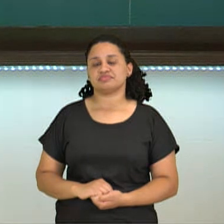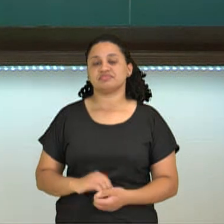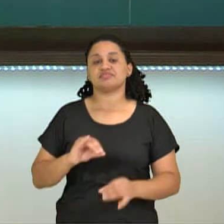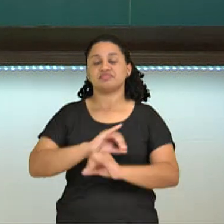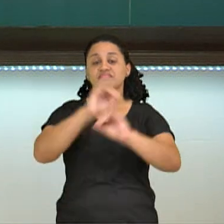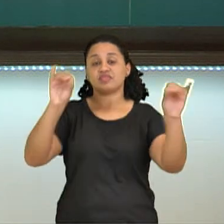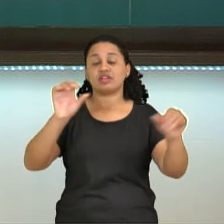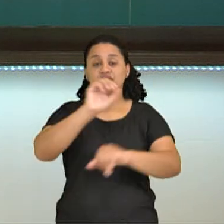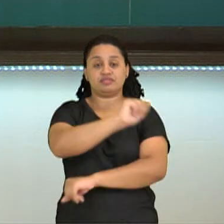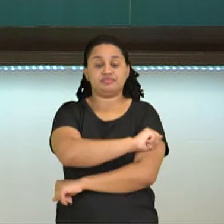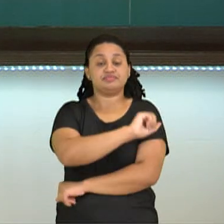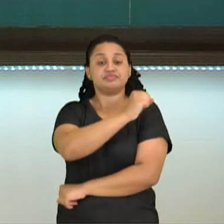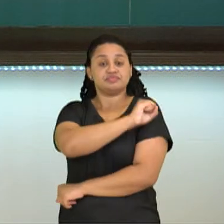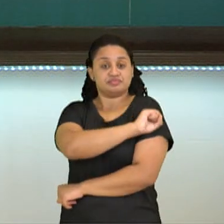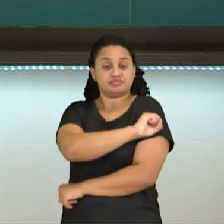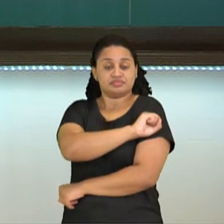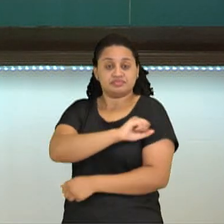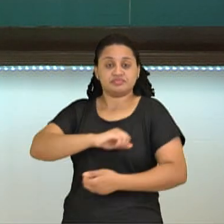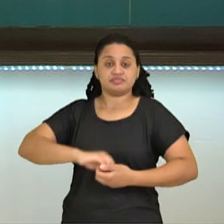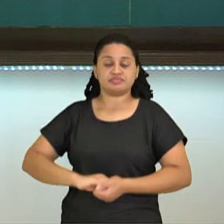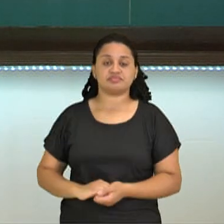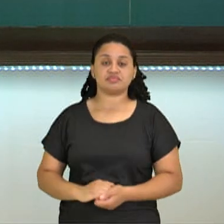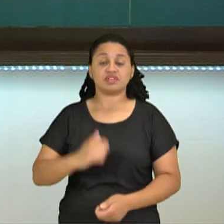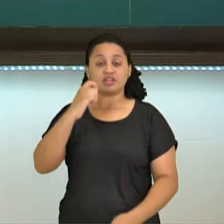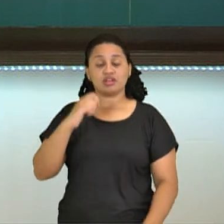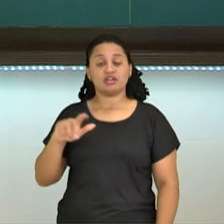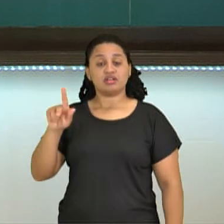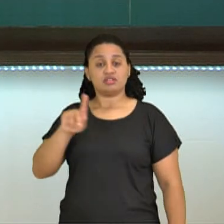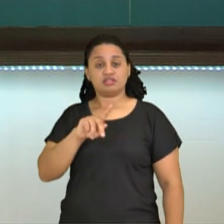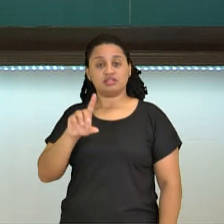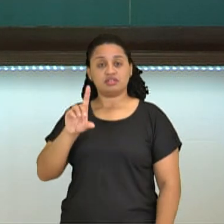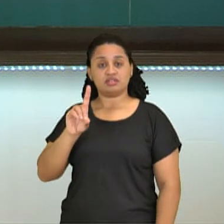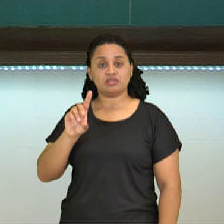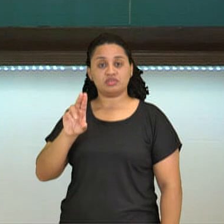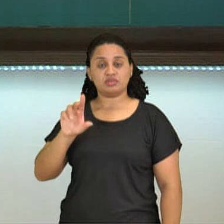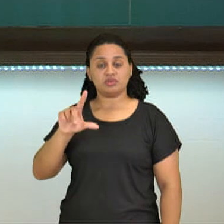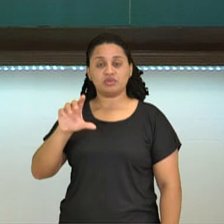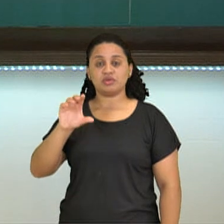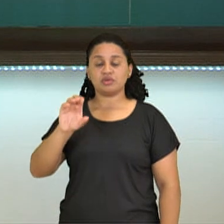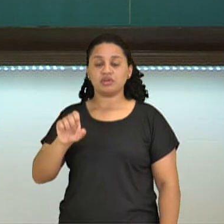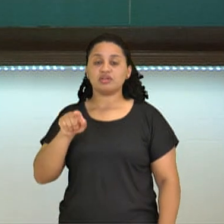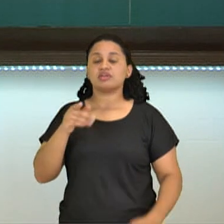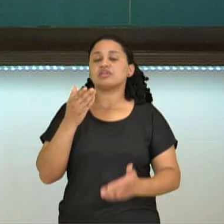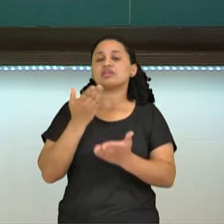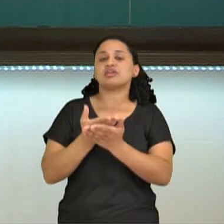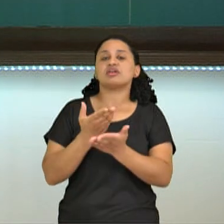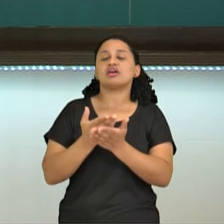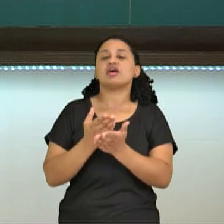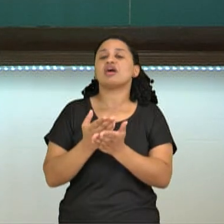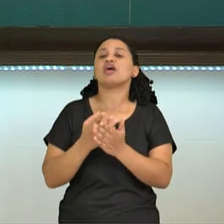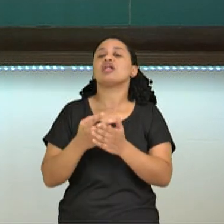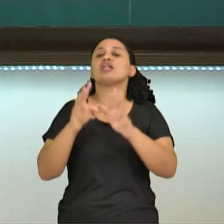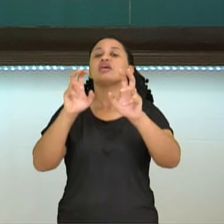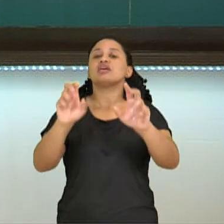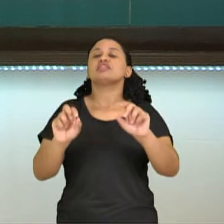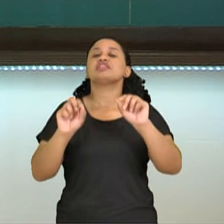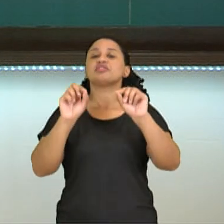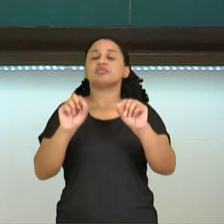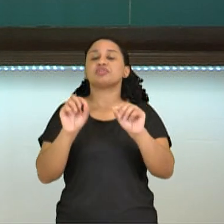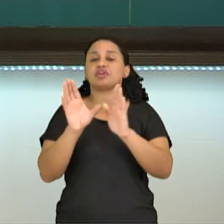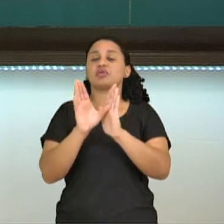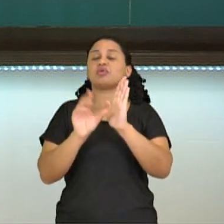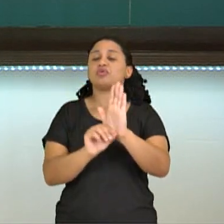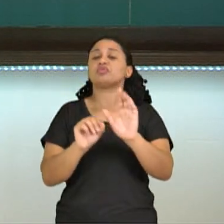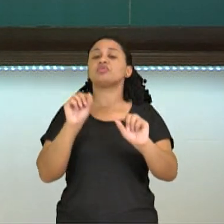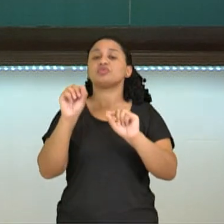Olá, estudante do 8º ano. Eu sou a professora Dulce e nesta aula nós falaremos sobre artigo de opinião.